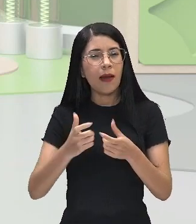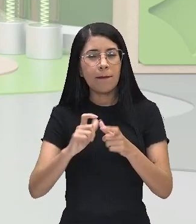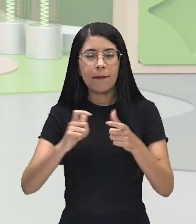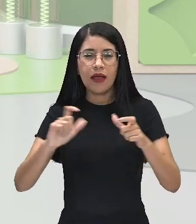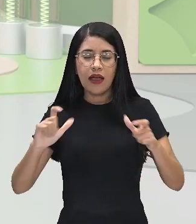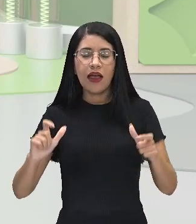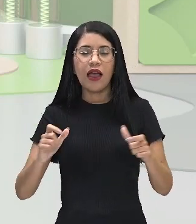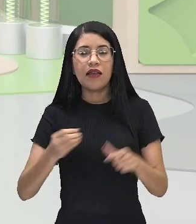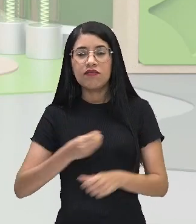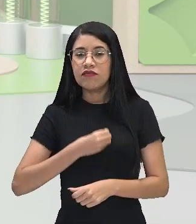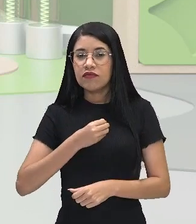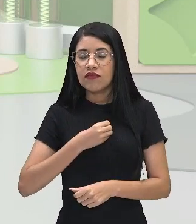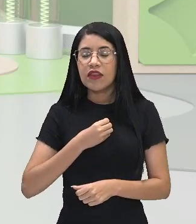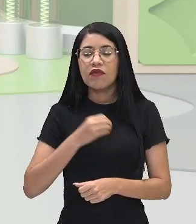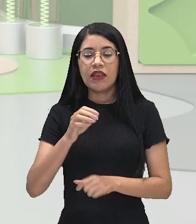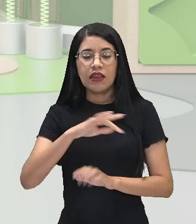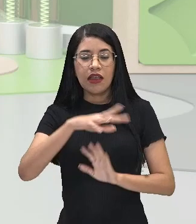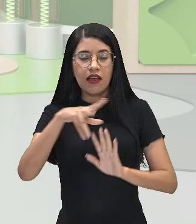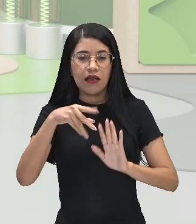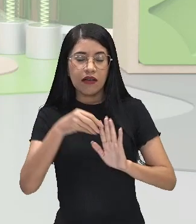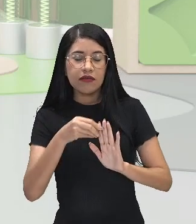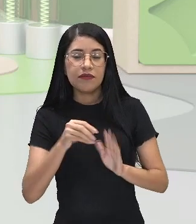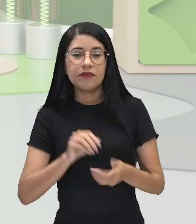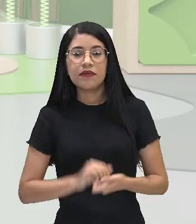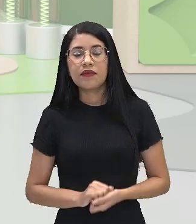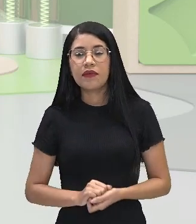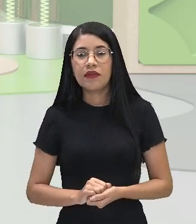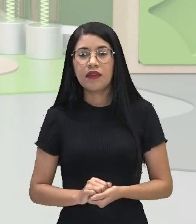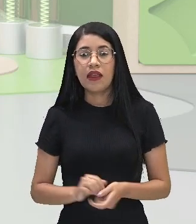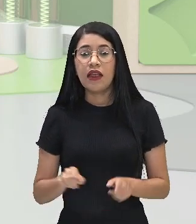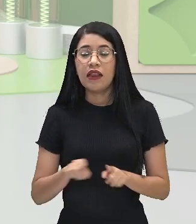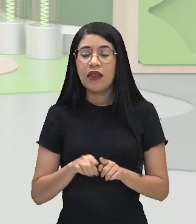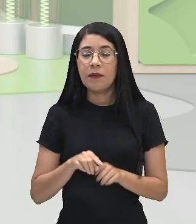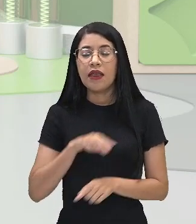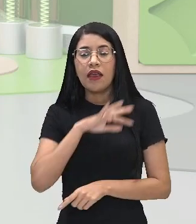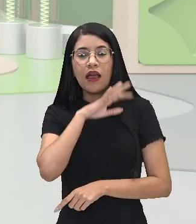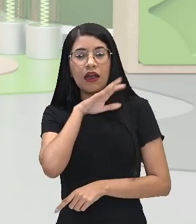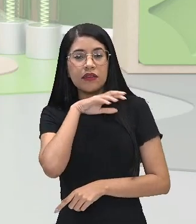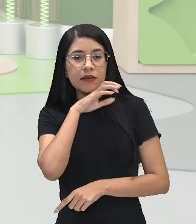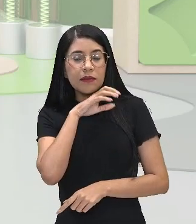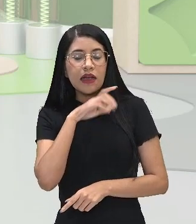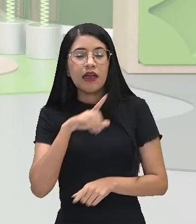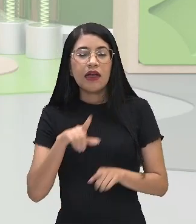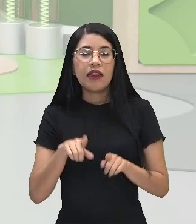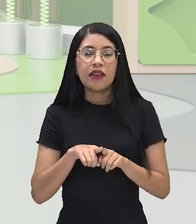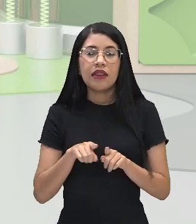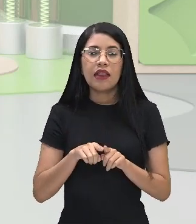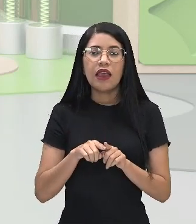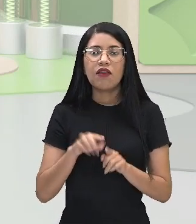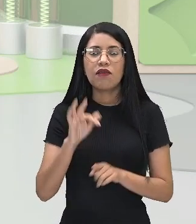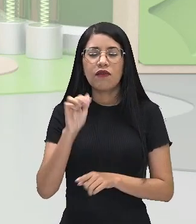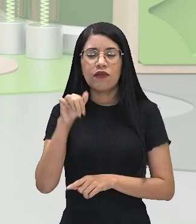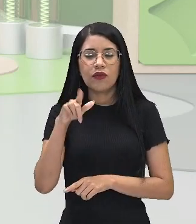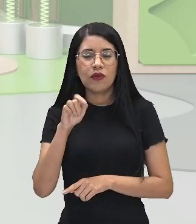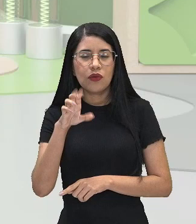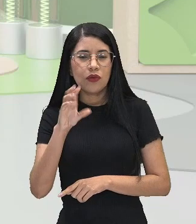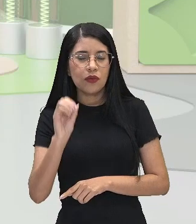na nossa floresta. Não só animais, nós temos muitos fungos,